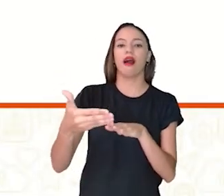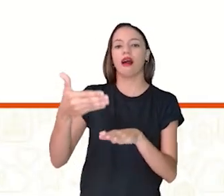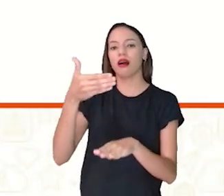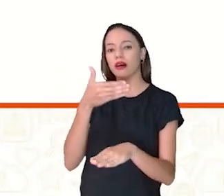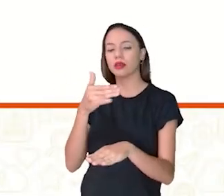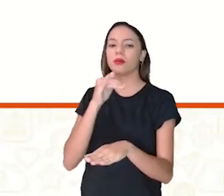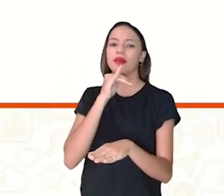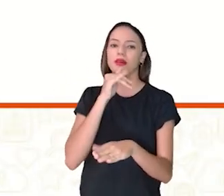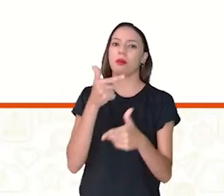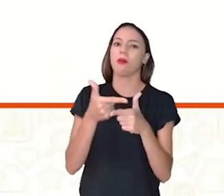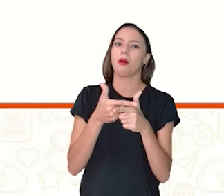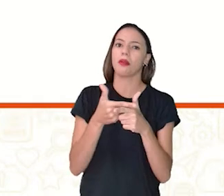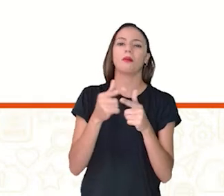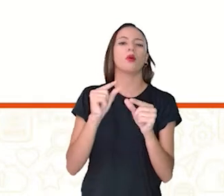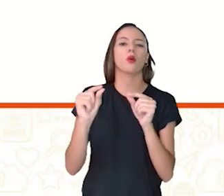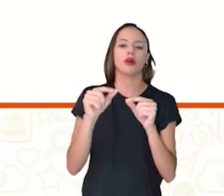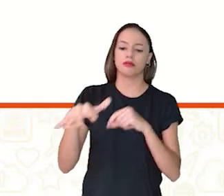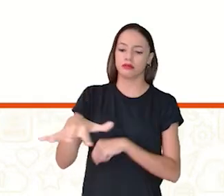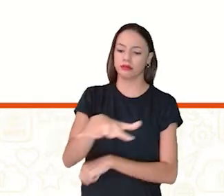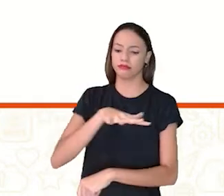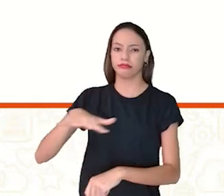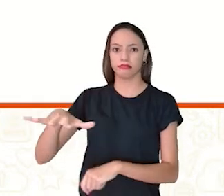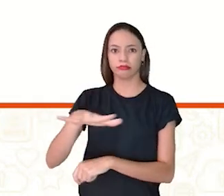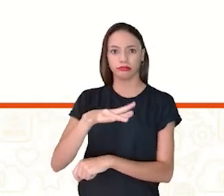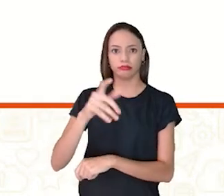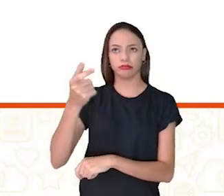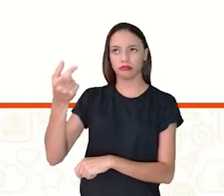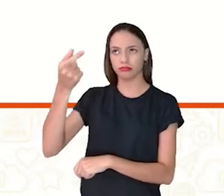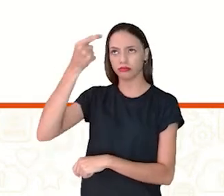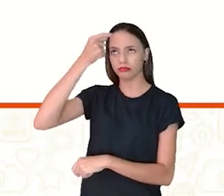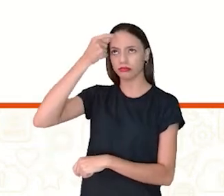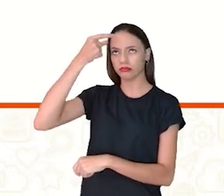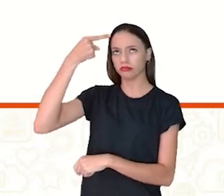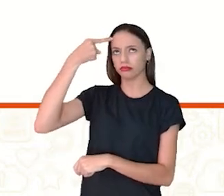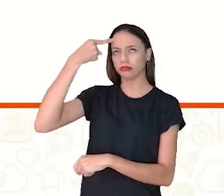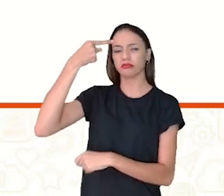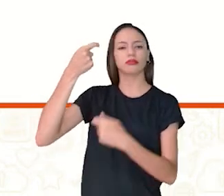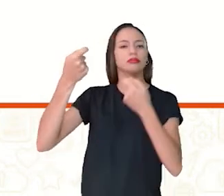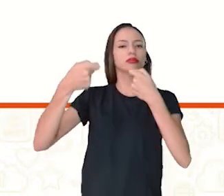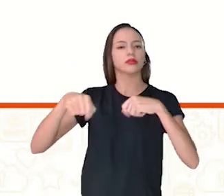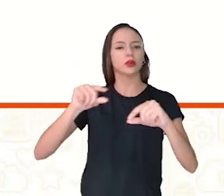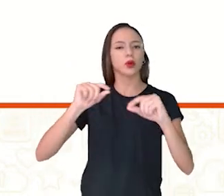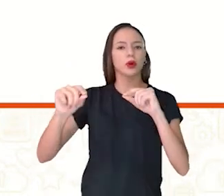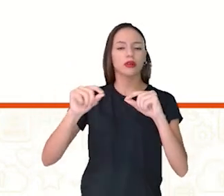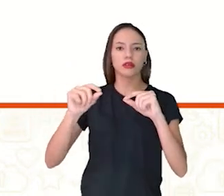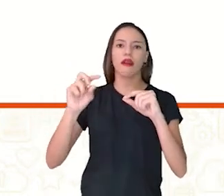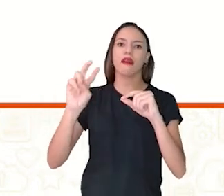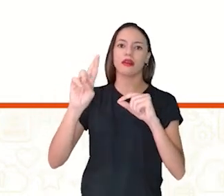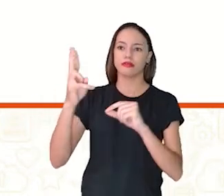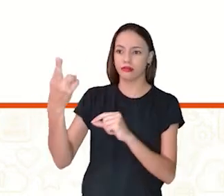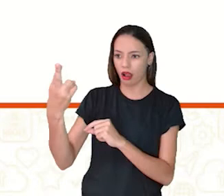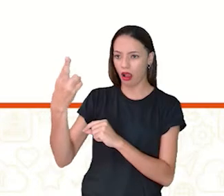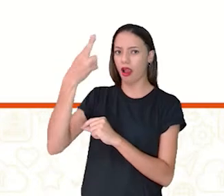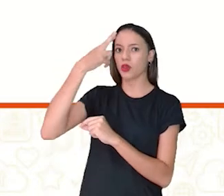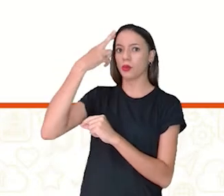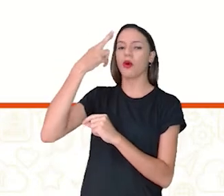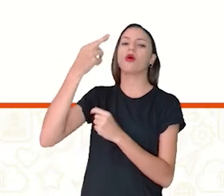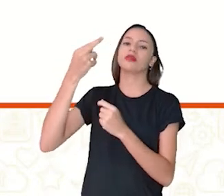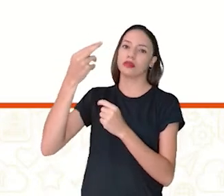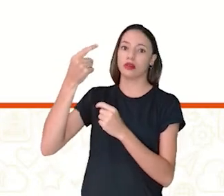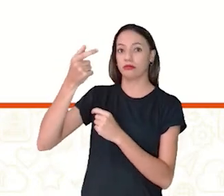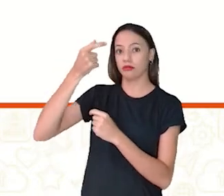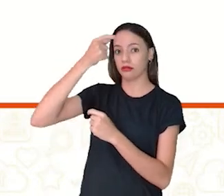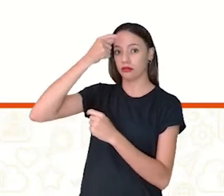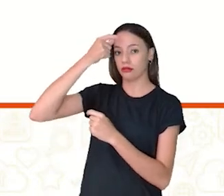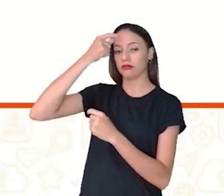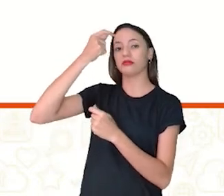nosso ambiente, que a consciência, ele necessita de uma resposta, a consciência é a